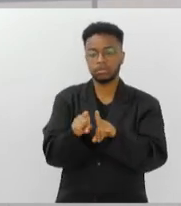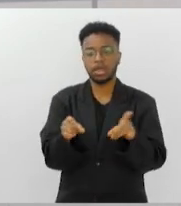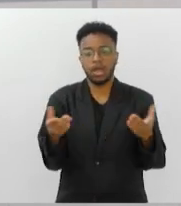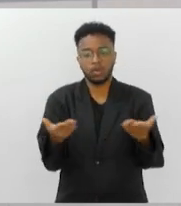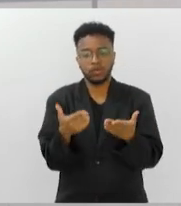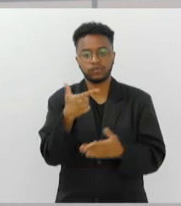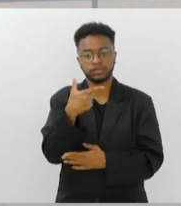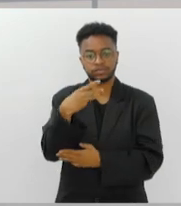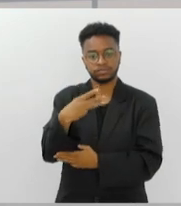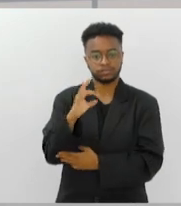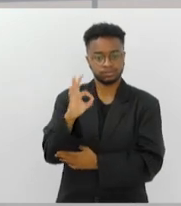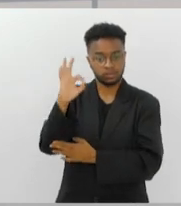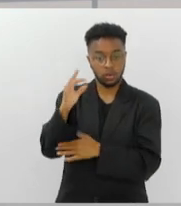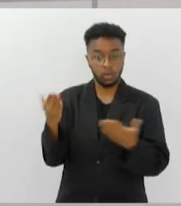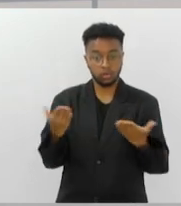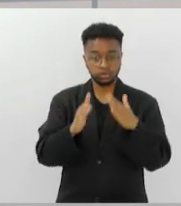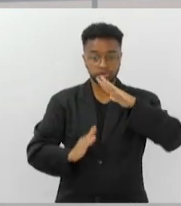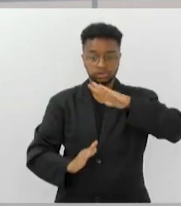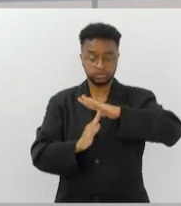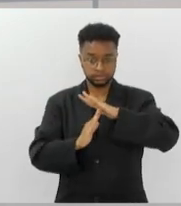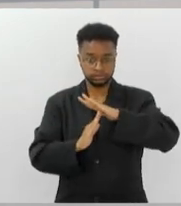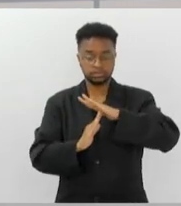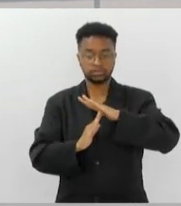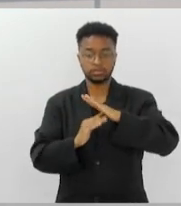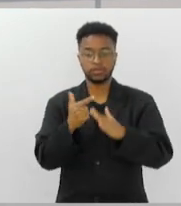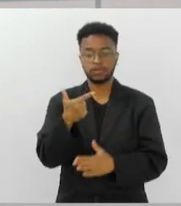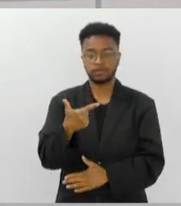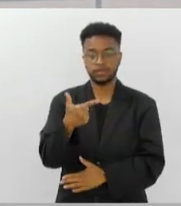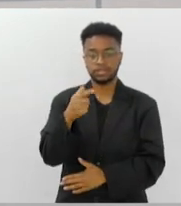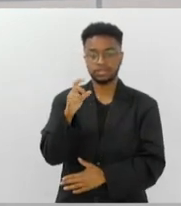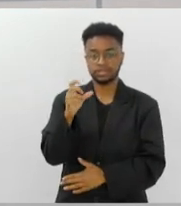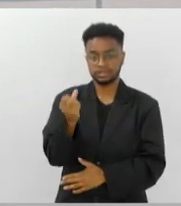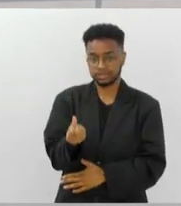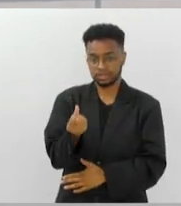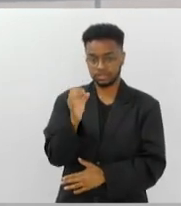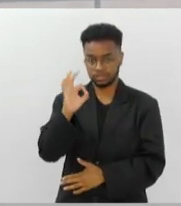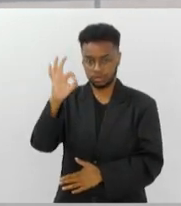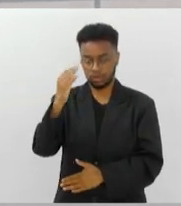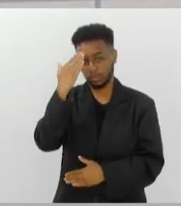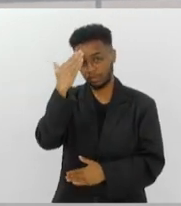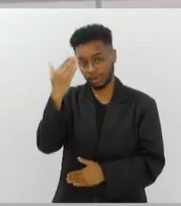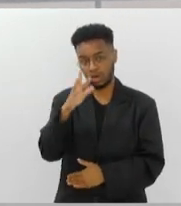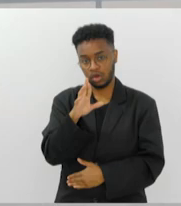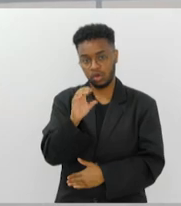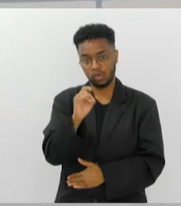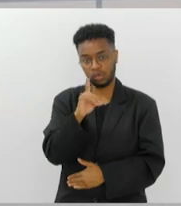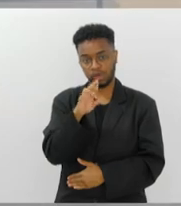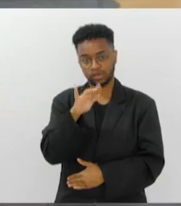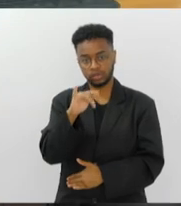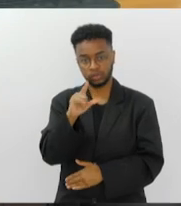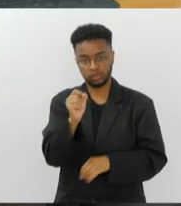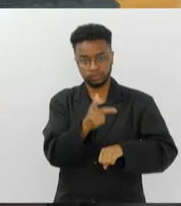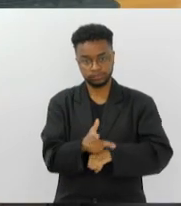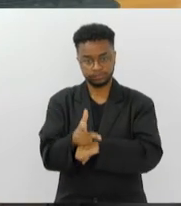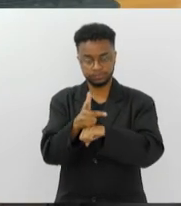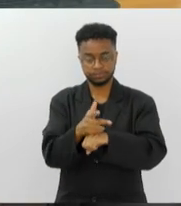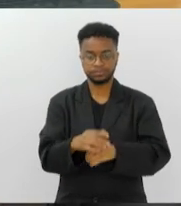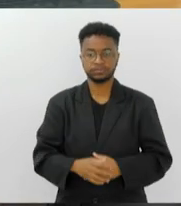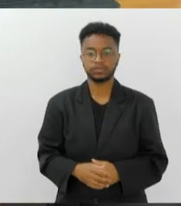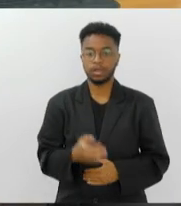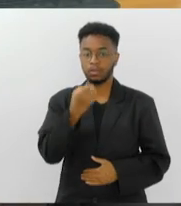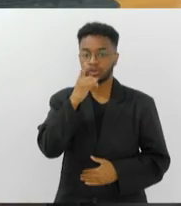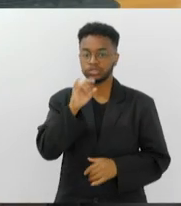momento faz 23 graus, a máxima prevista para hoje é de 26 graus. Obrigado, Rodrigo Melo, pelas imagens ao vivo.